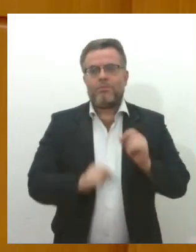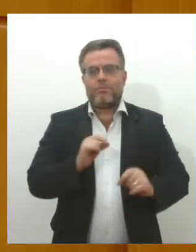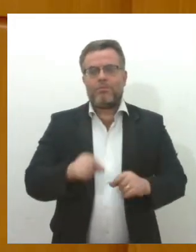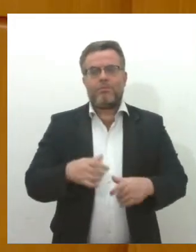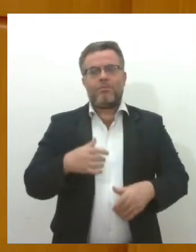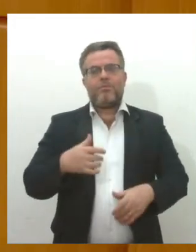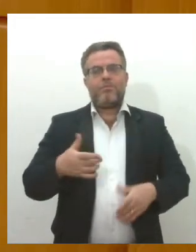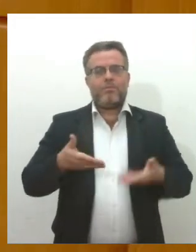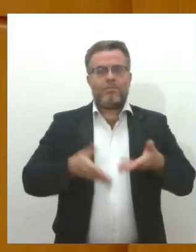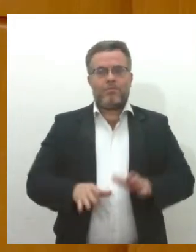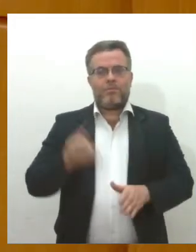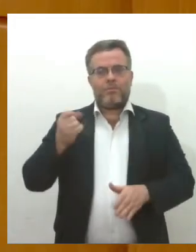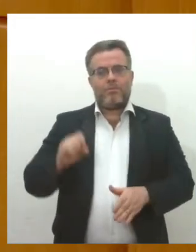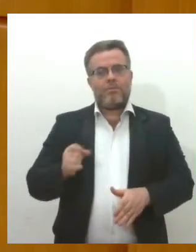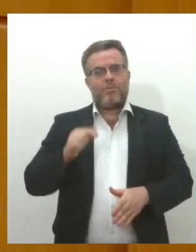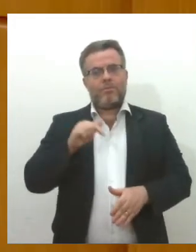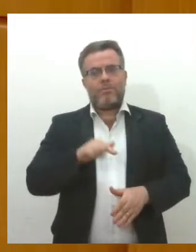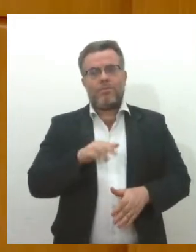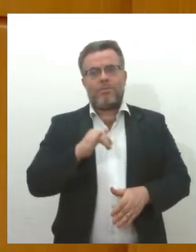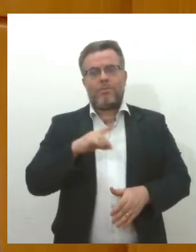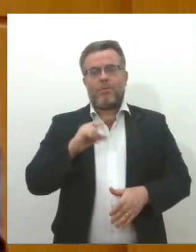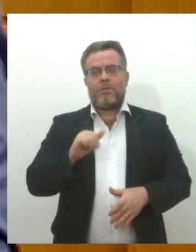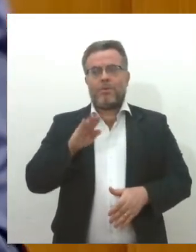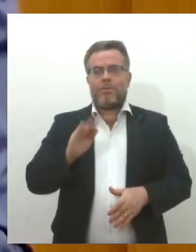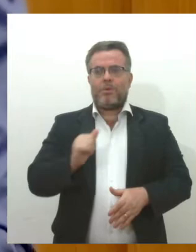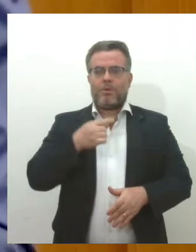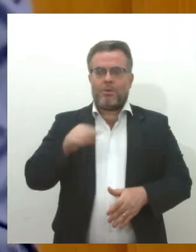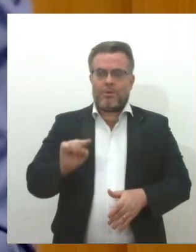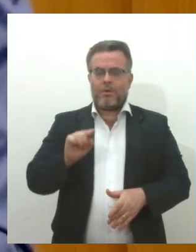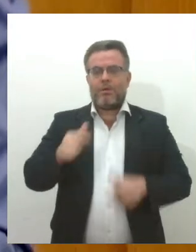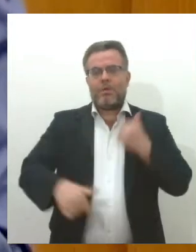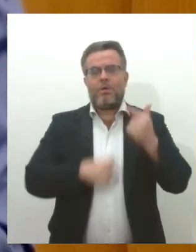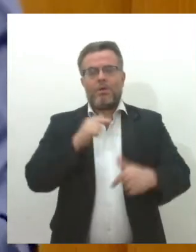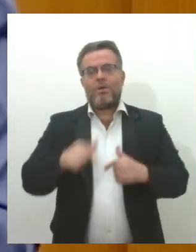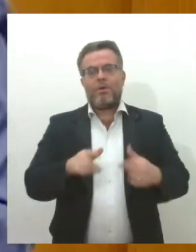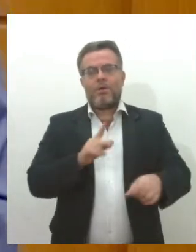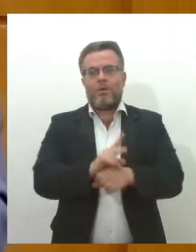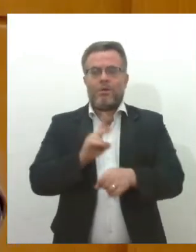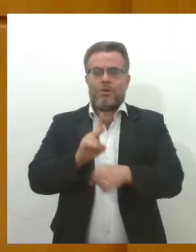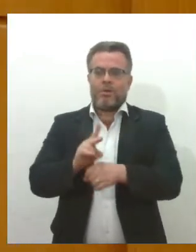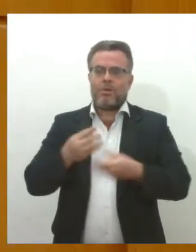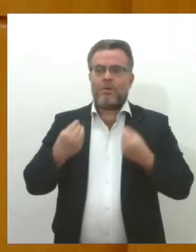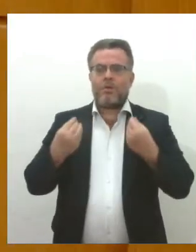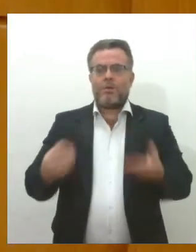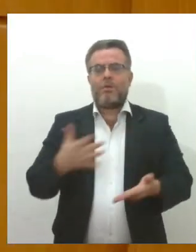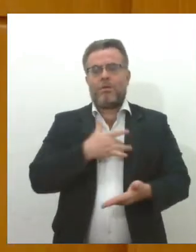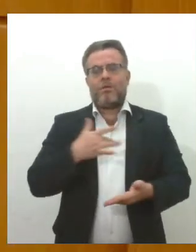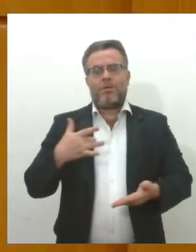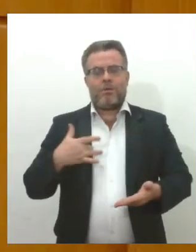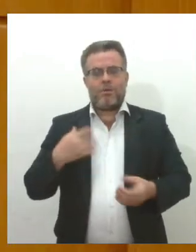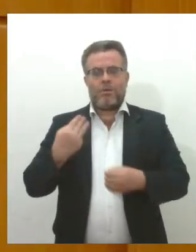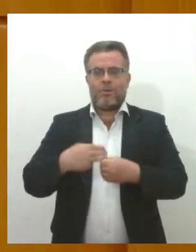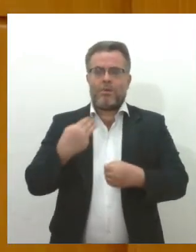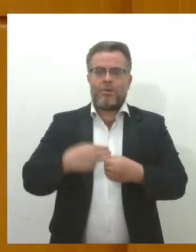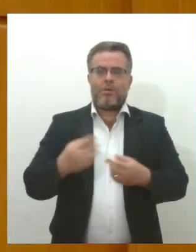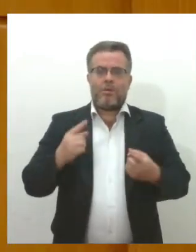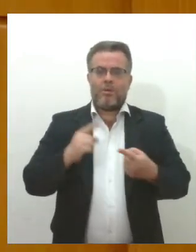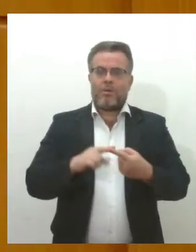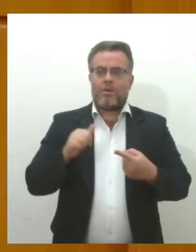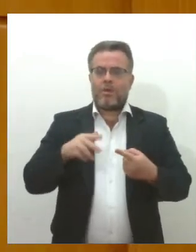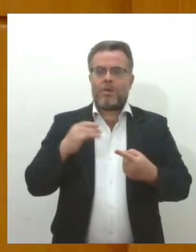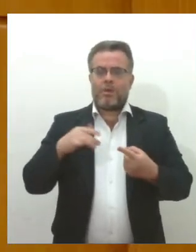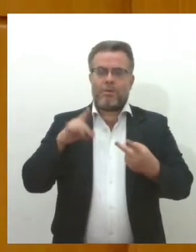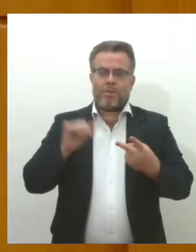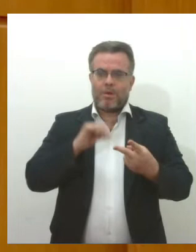sergipano da cidade de Aquidabã e Trabalhou muito na questão da atenção básica de saúde nos municípios de Aquidabã